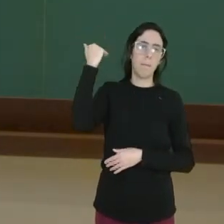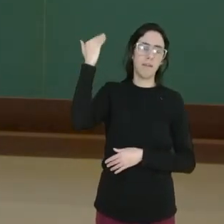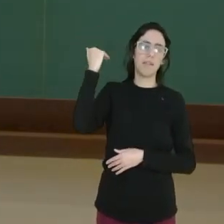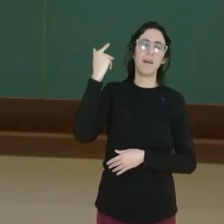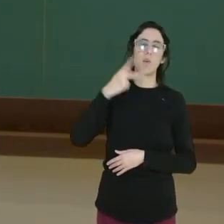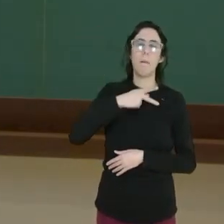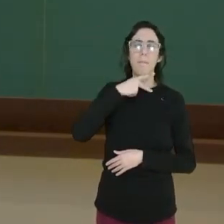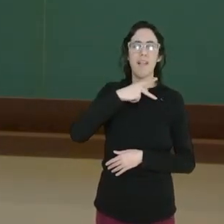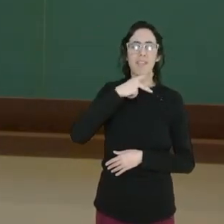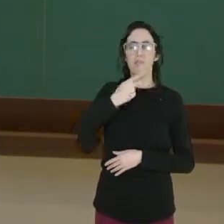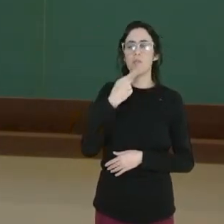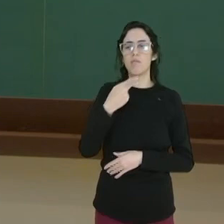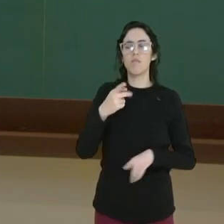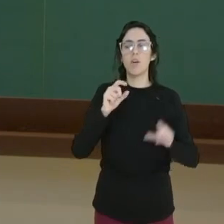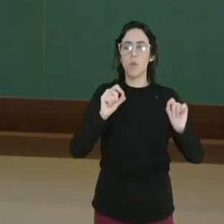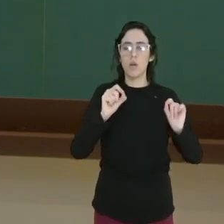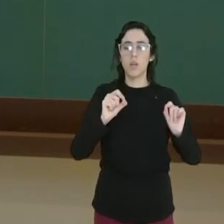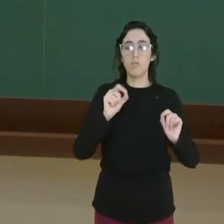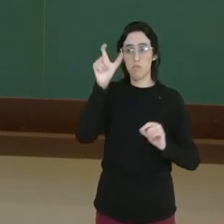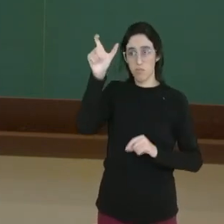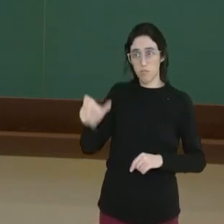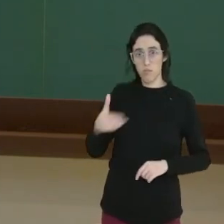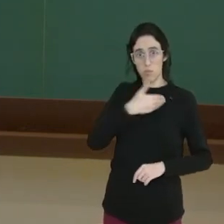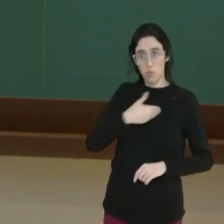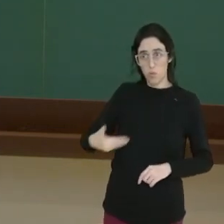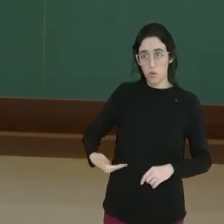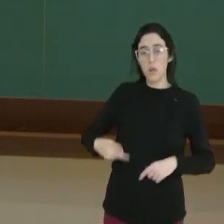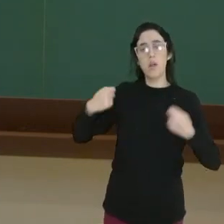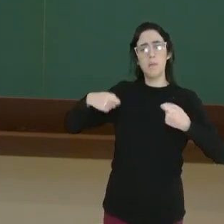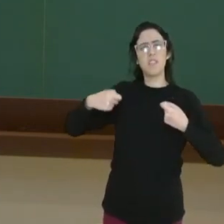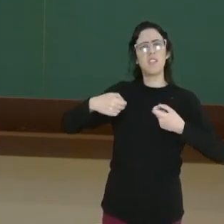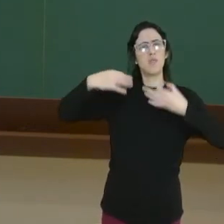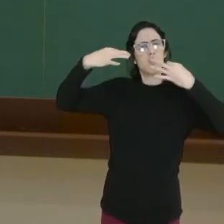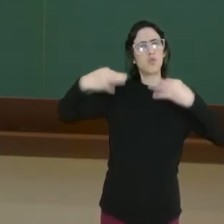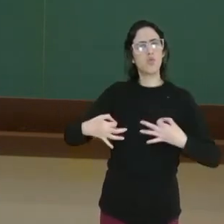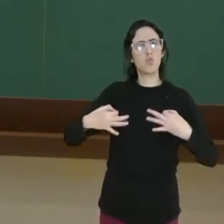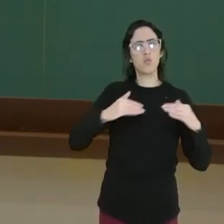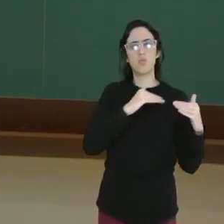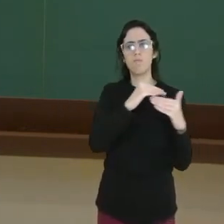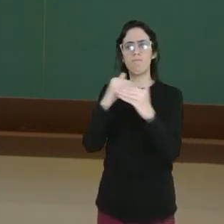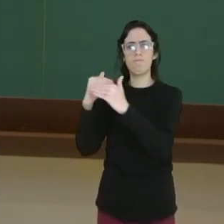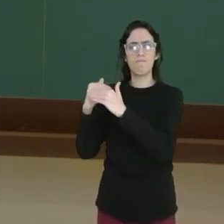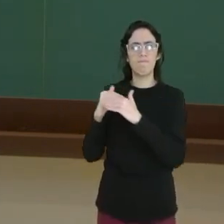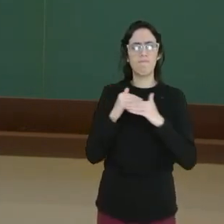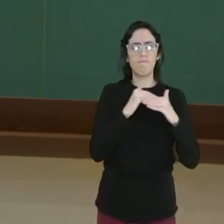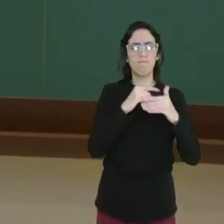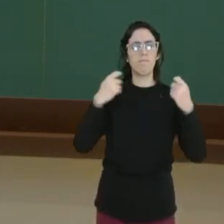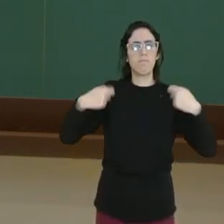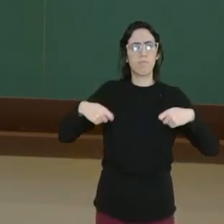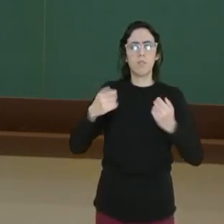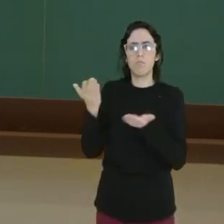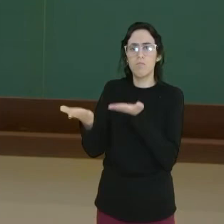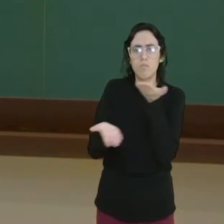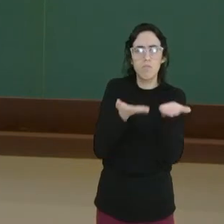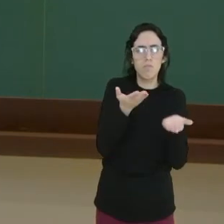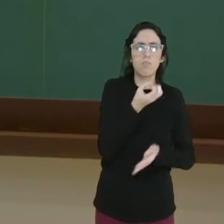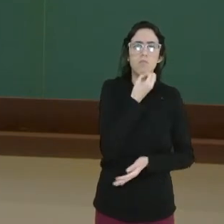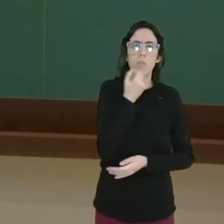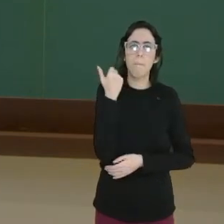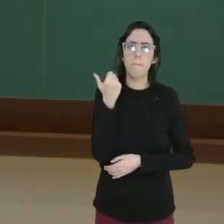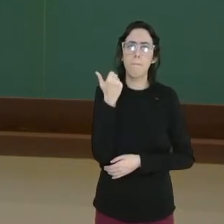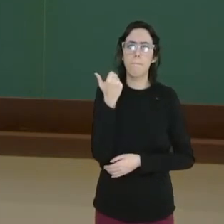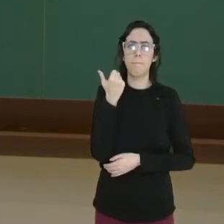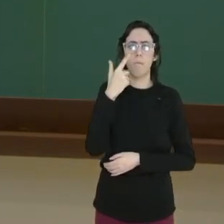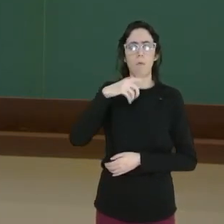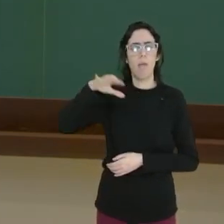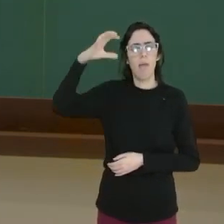o bom governante é aquele que é mais justo, a ideia da sofocracia, o bom governante é o